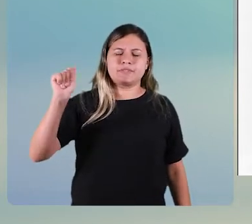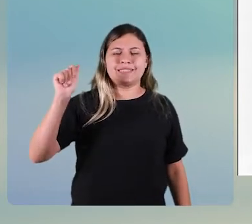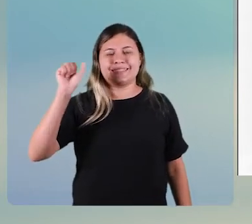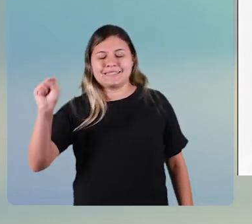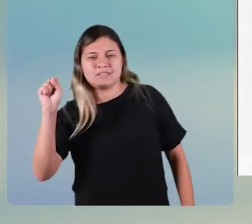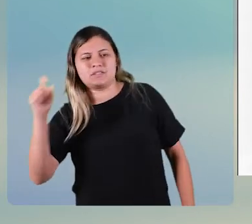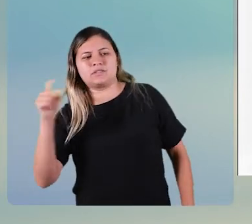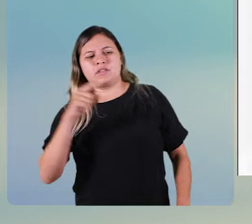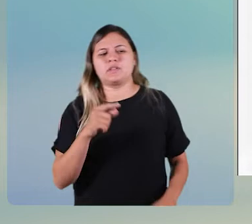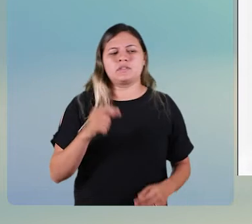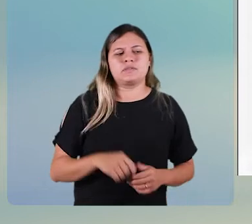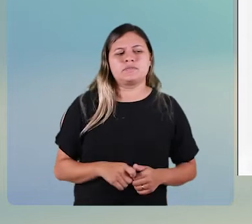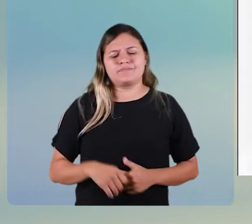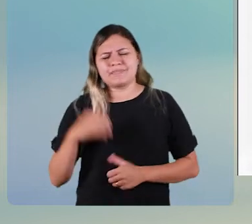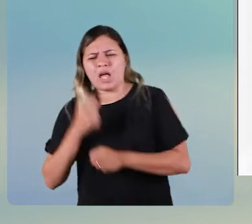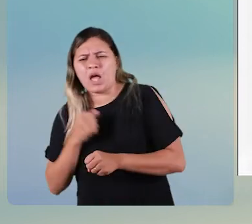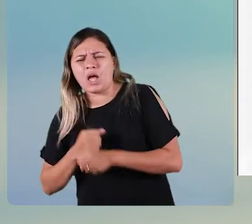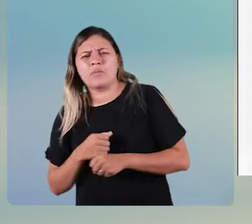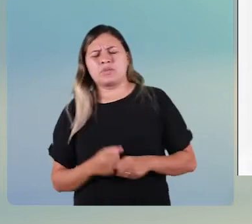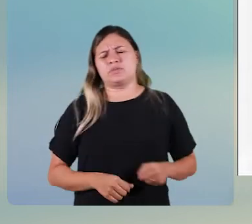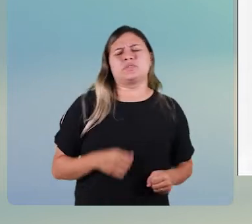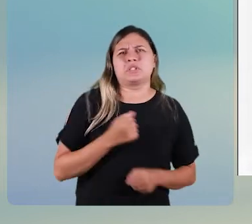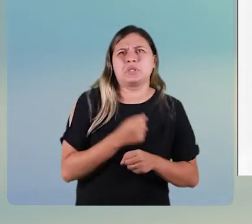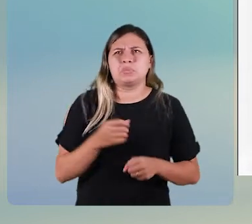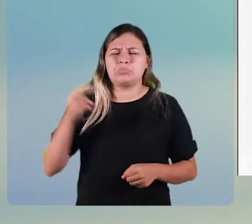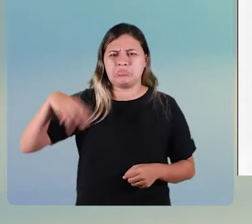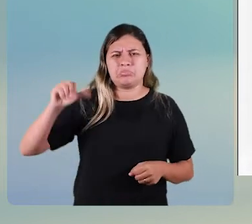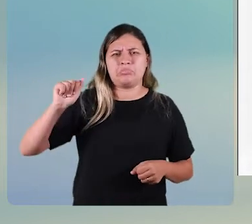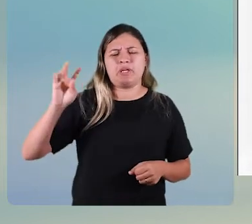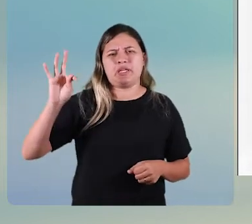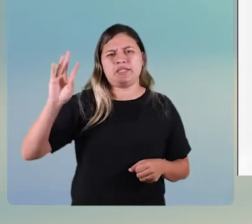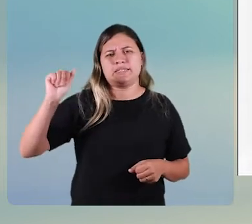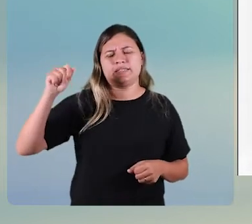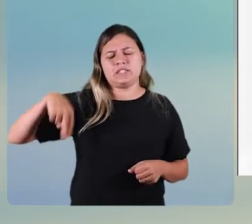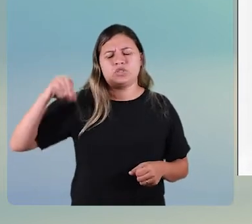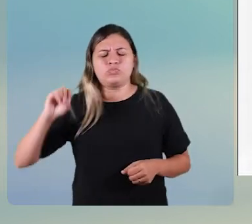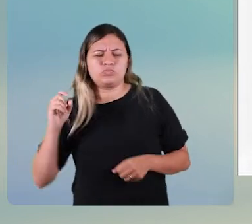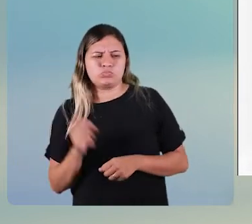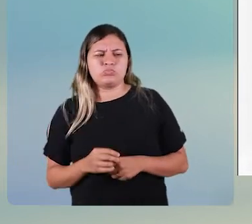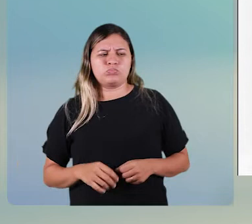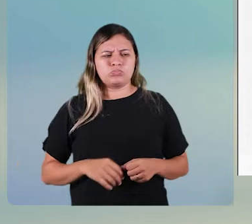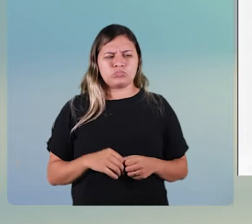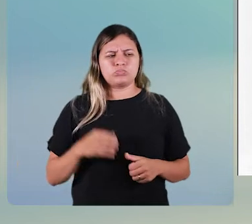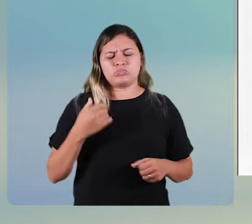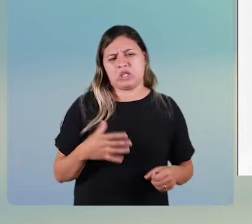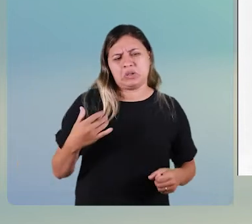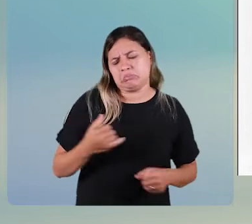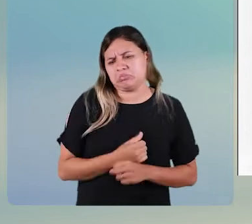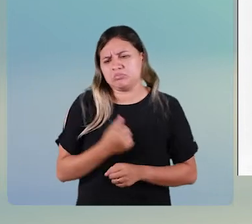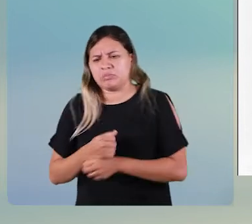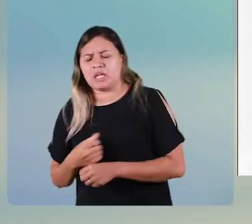na aula passada, desse módulo, da produção de metano, né? Veja que se nós pegarmos